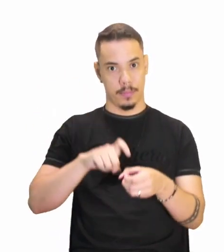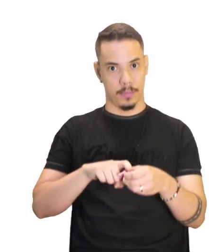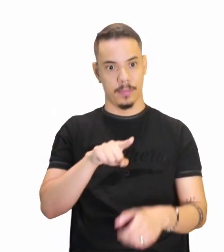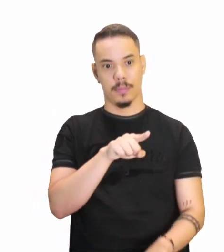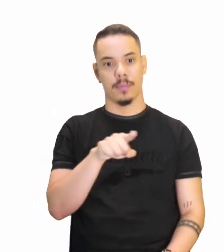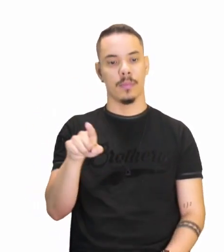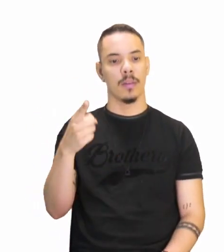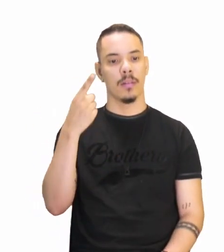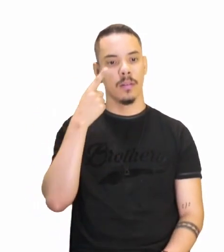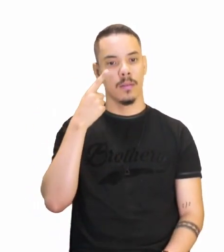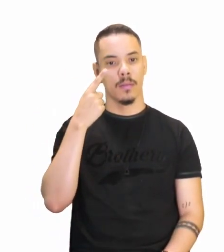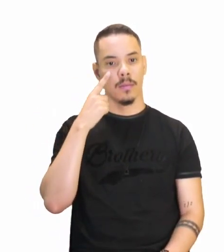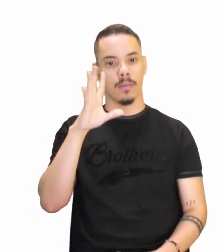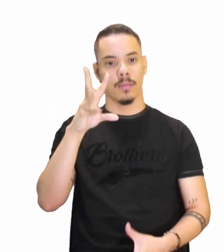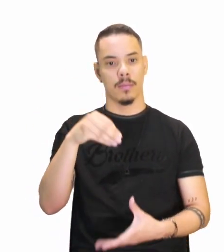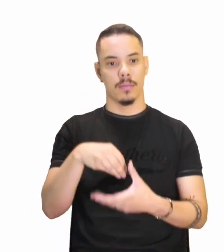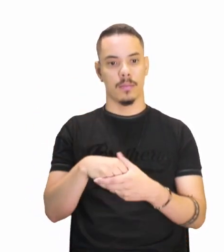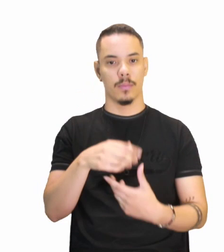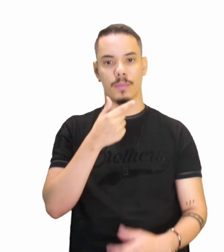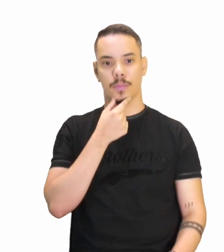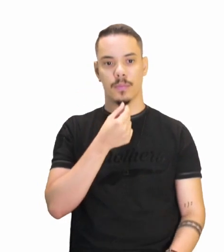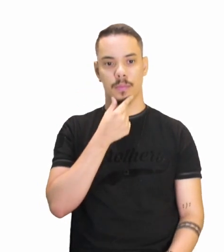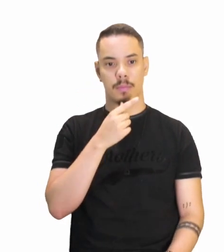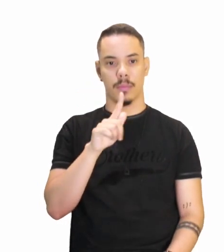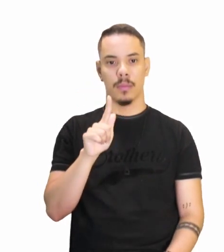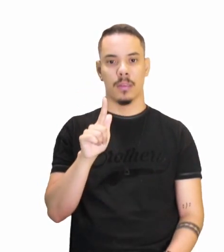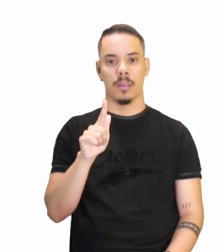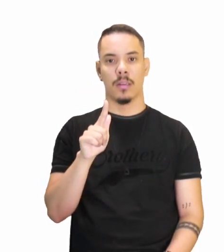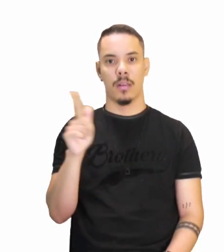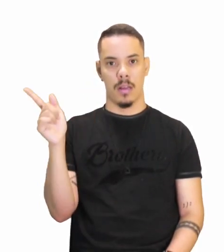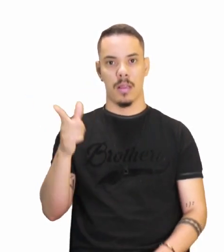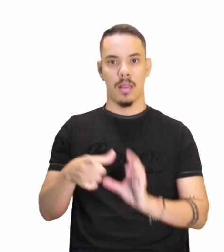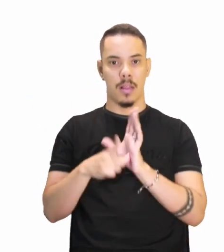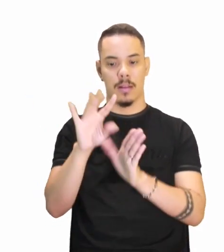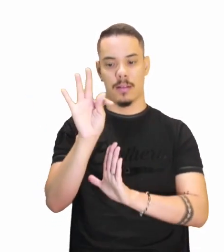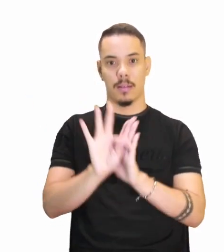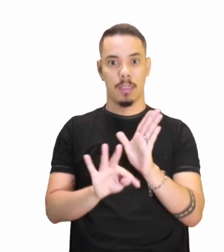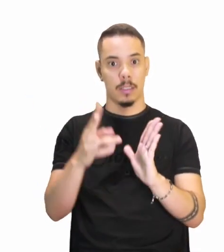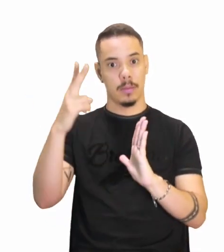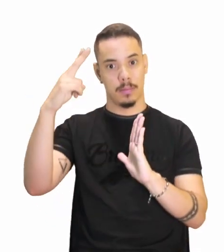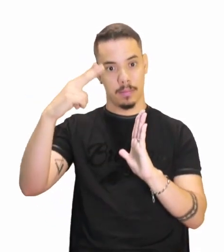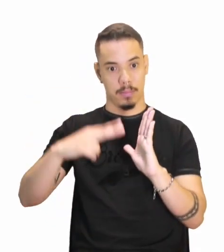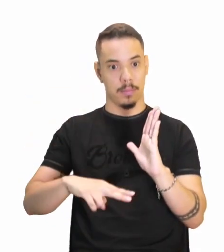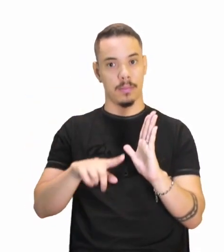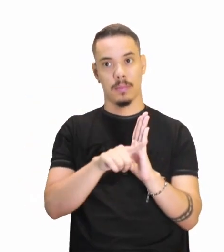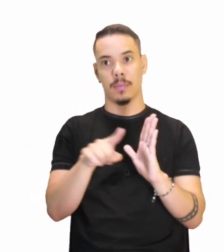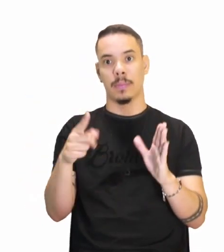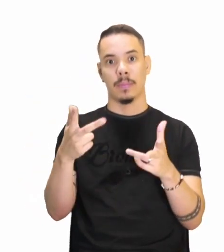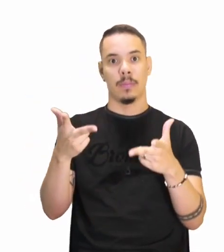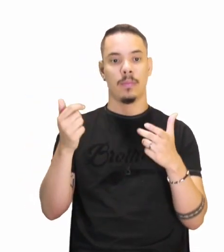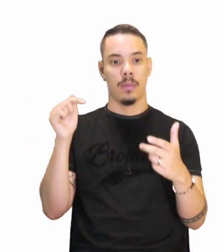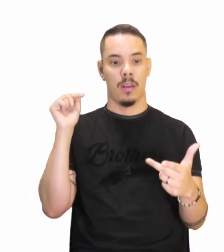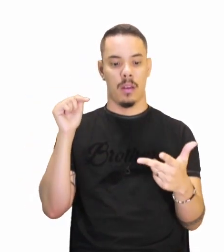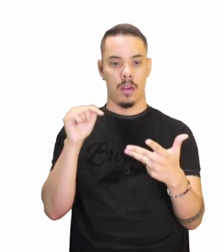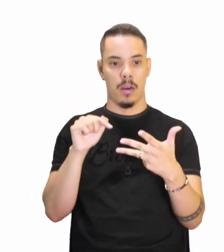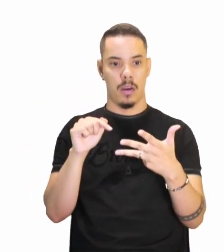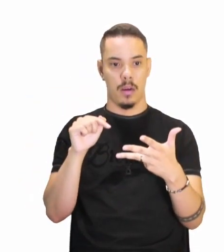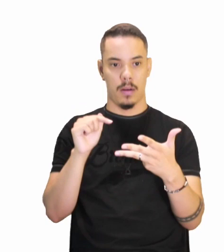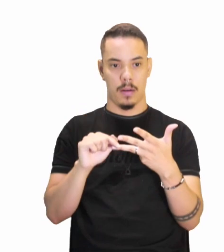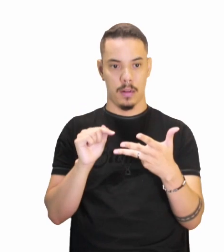o trecho lá de Graciliano Ramos você vai perceber aqui tá que é um elemento